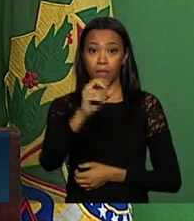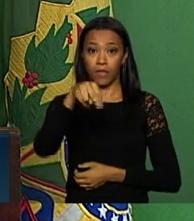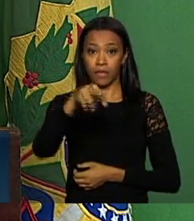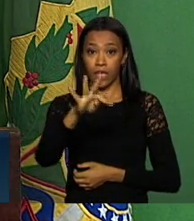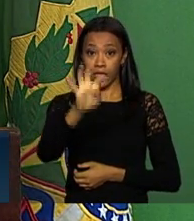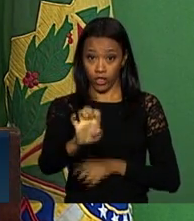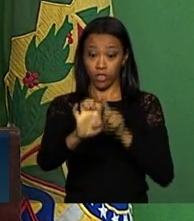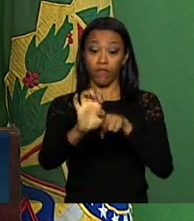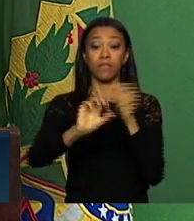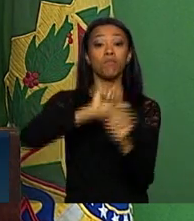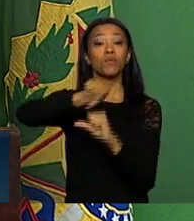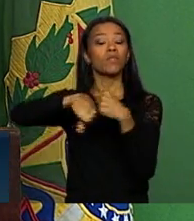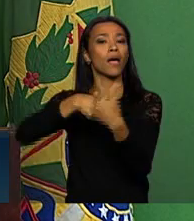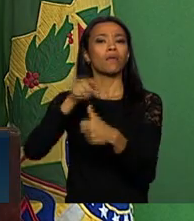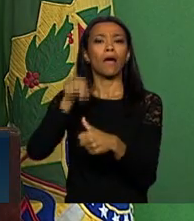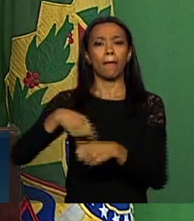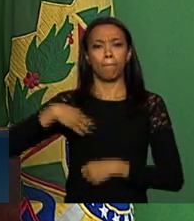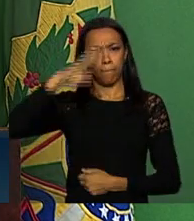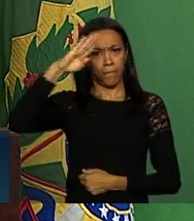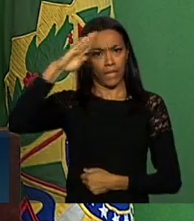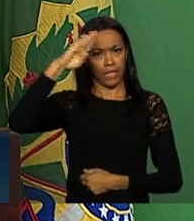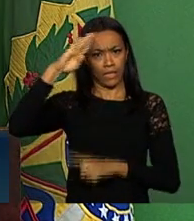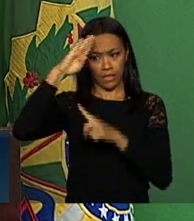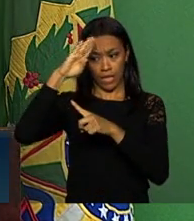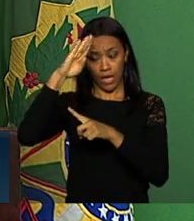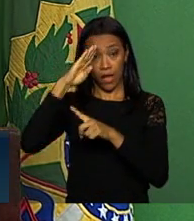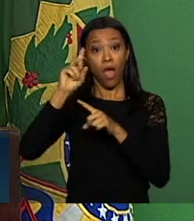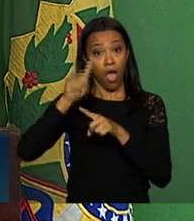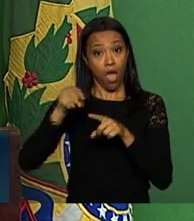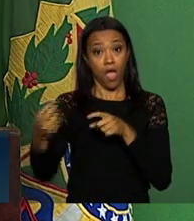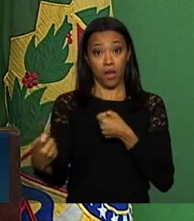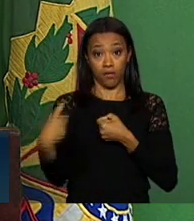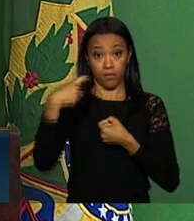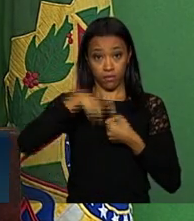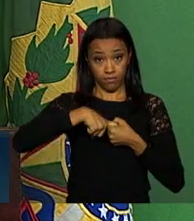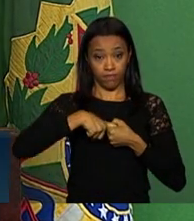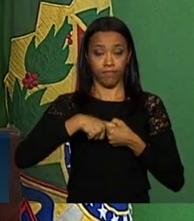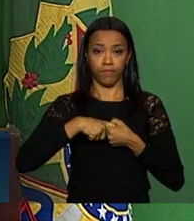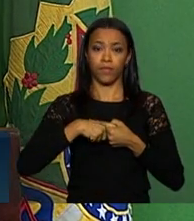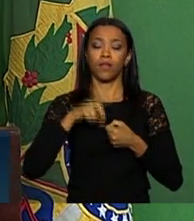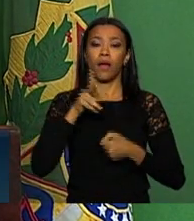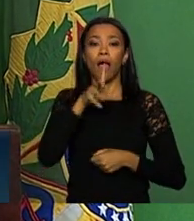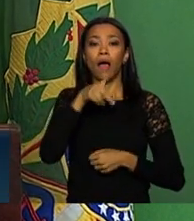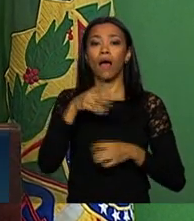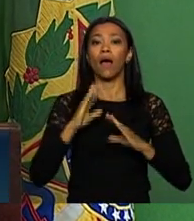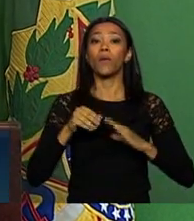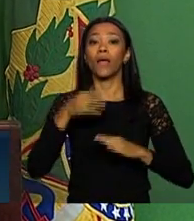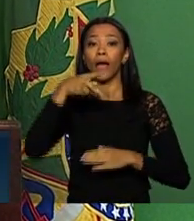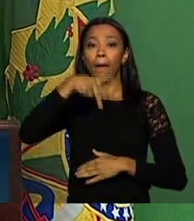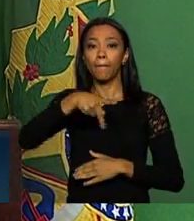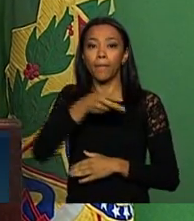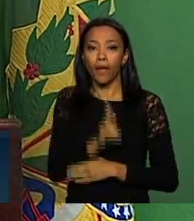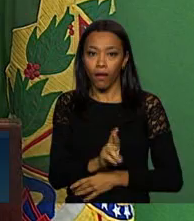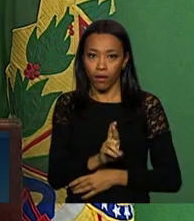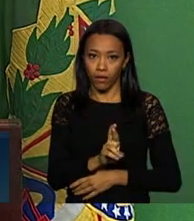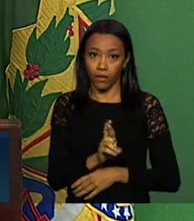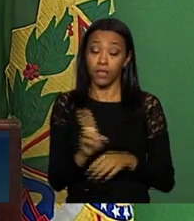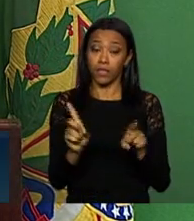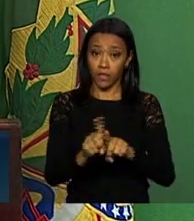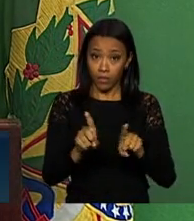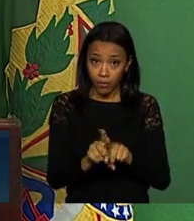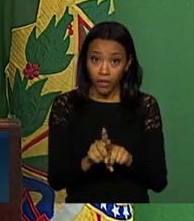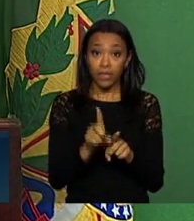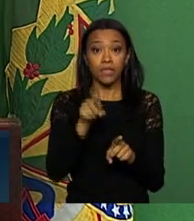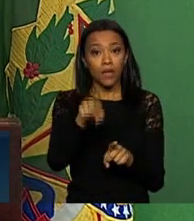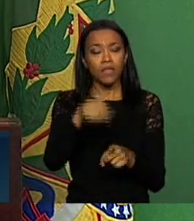gabinete militar ligado diretamente a presidência da república também integrará a Secretaria Geral